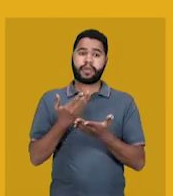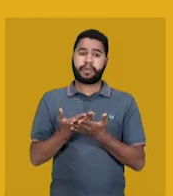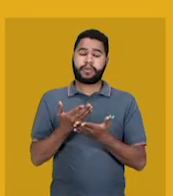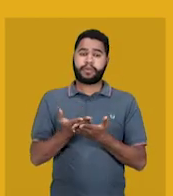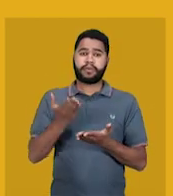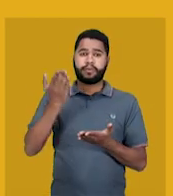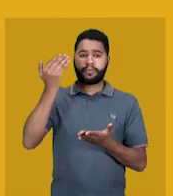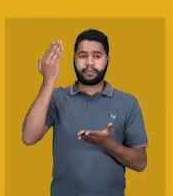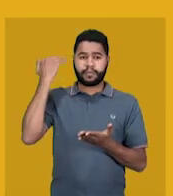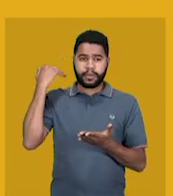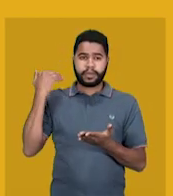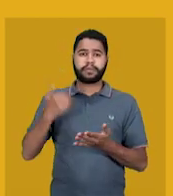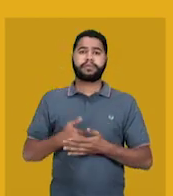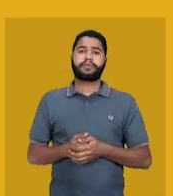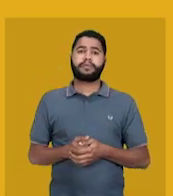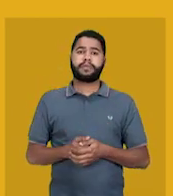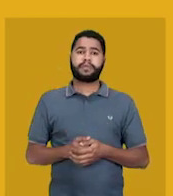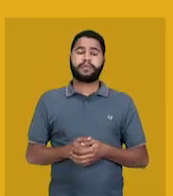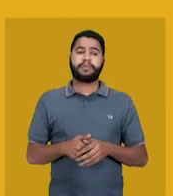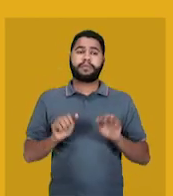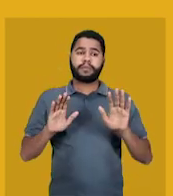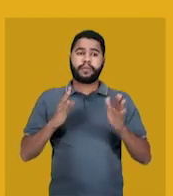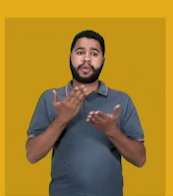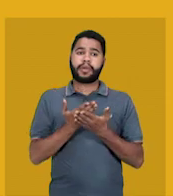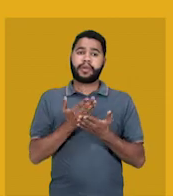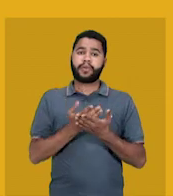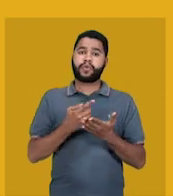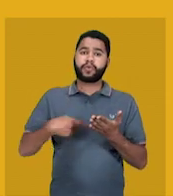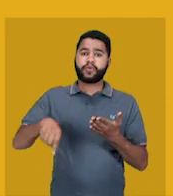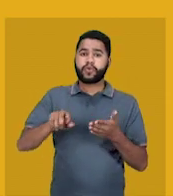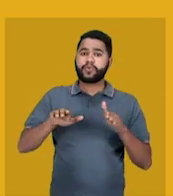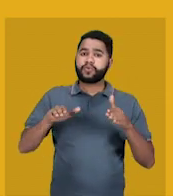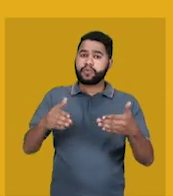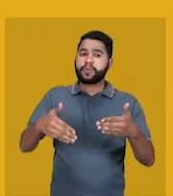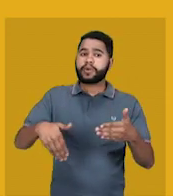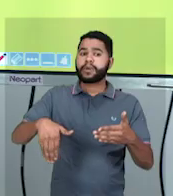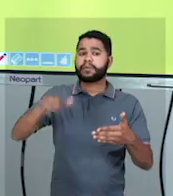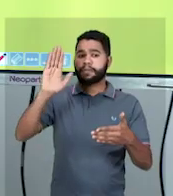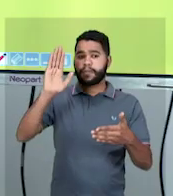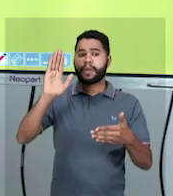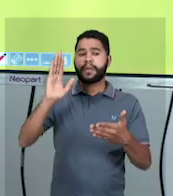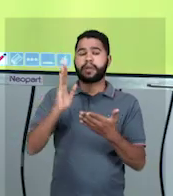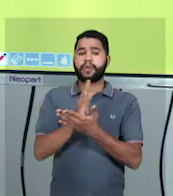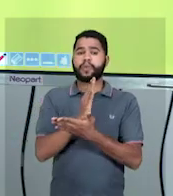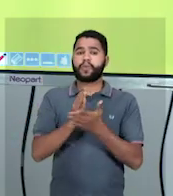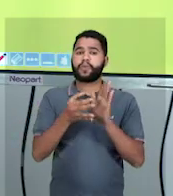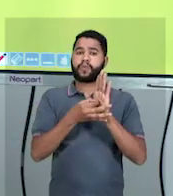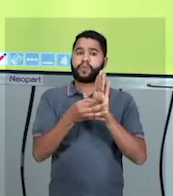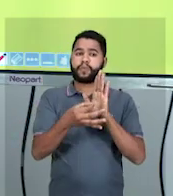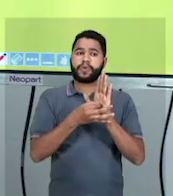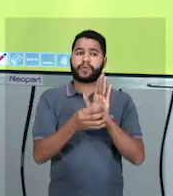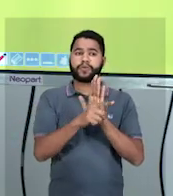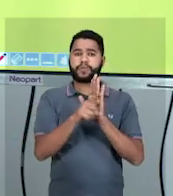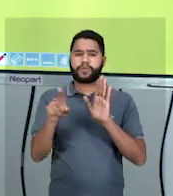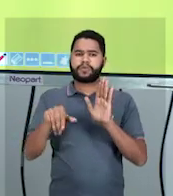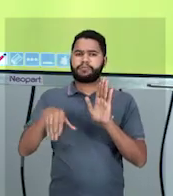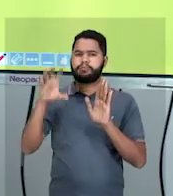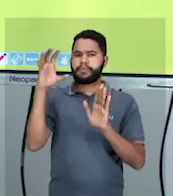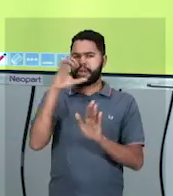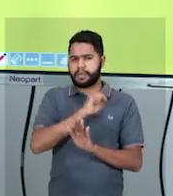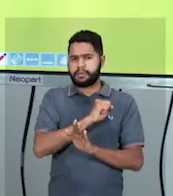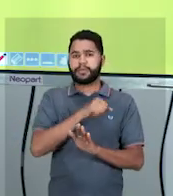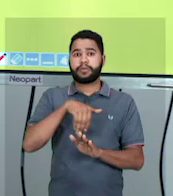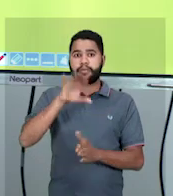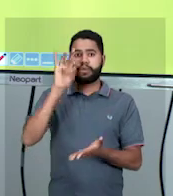aula passada nós fizemos bastante conversões mas nessa hora nós iremos trabalhar mais e eu vou dar algumas dicas para você fazer de forma mais